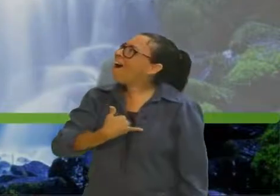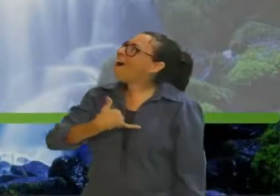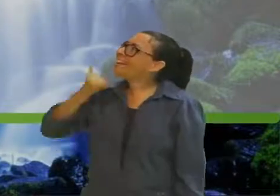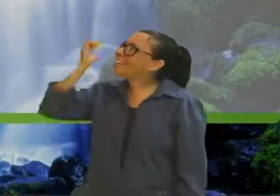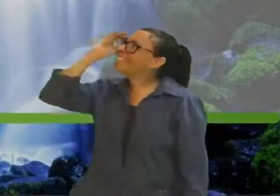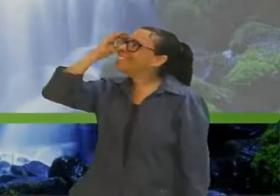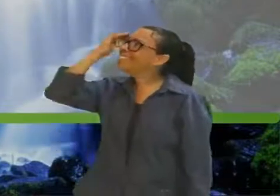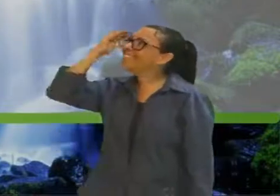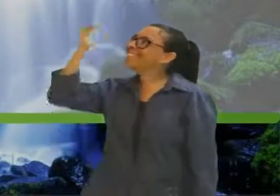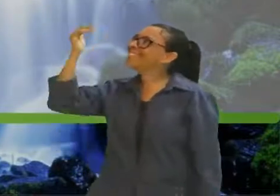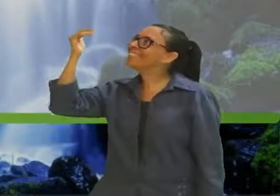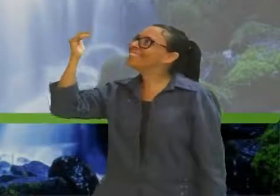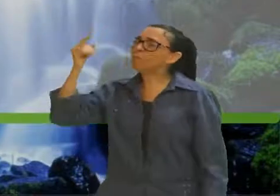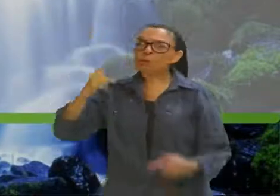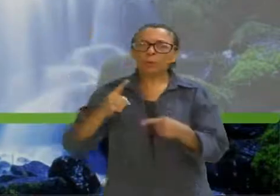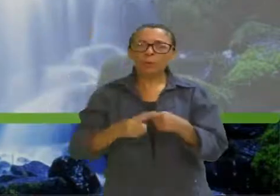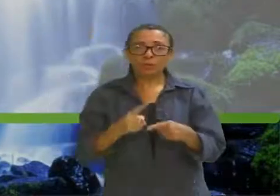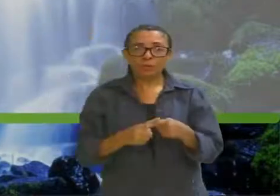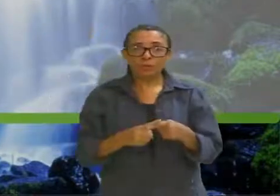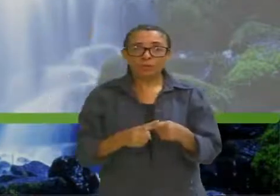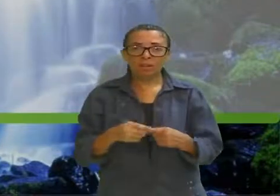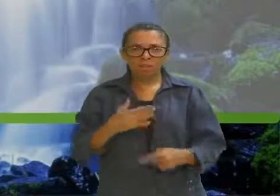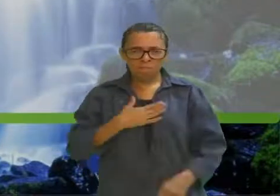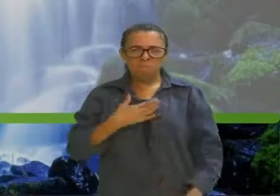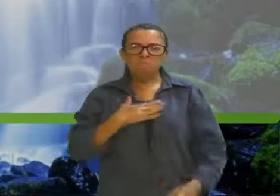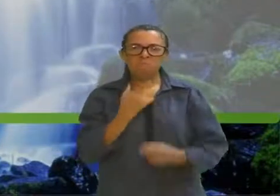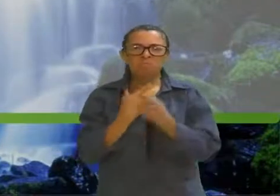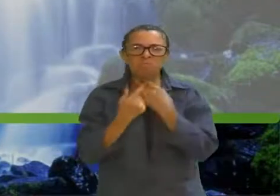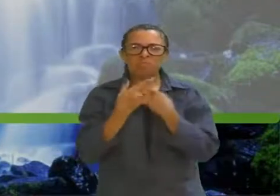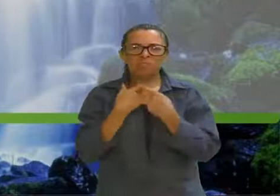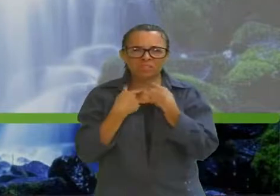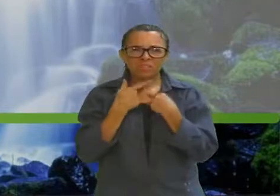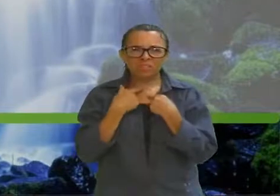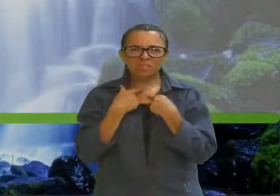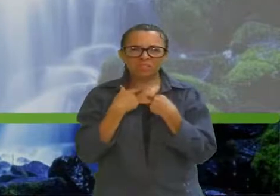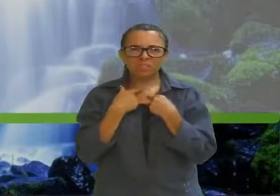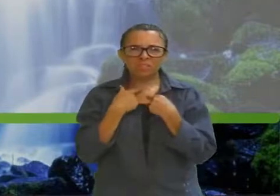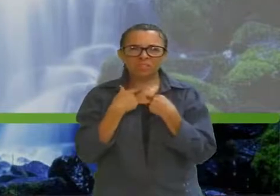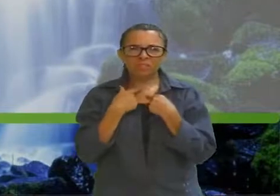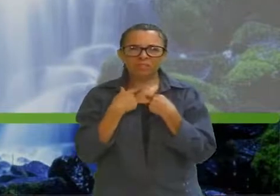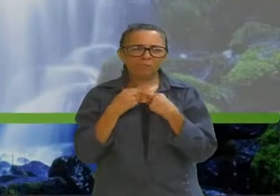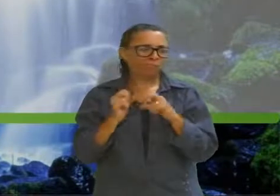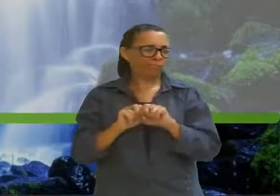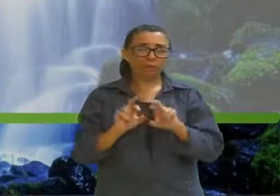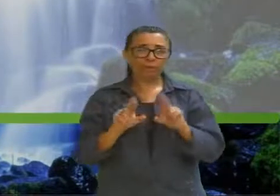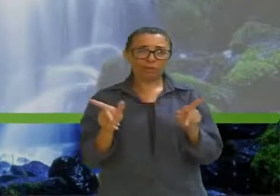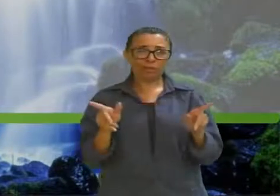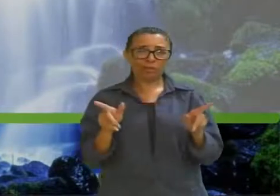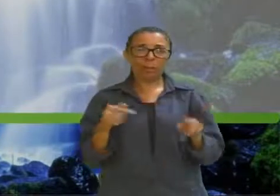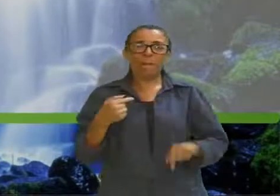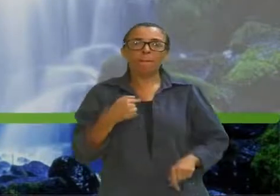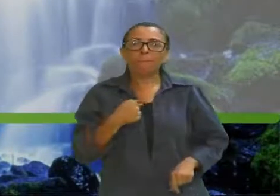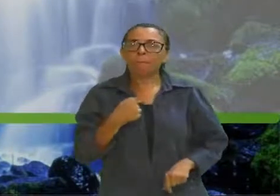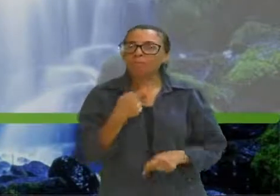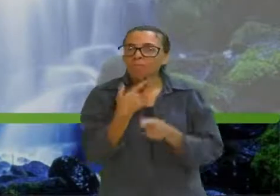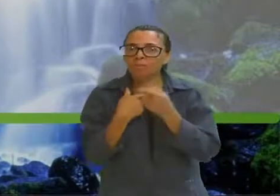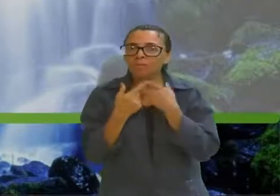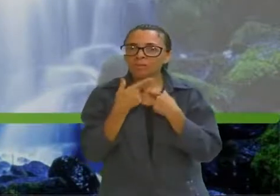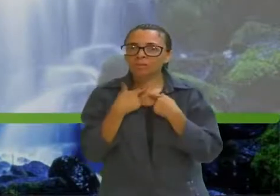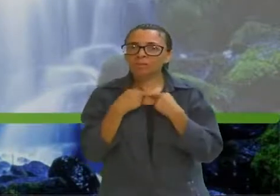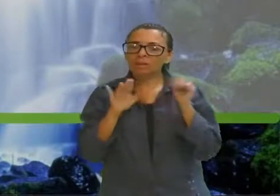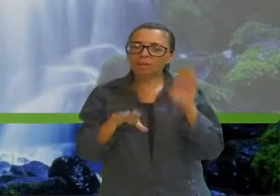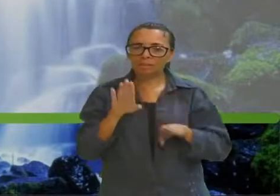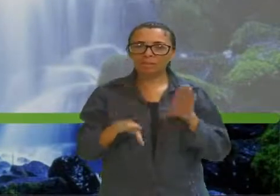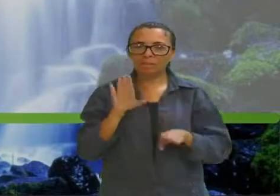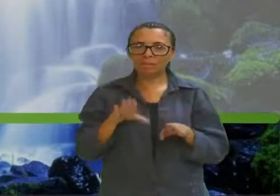estar fazendo aquilo, mas eu não estou fazendo porque Deus está me reorientando o meu caminho. Porque meu caminho está na